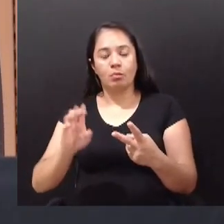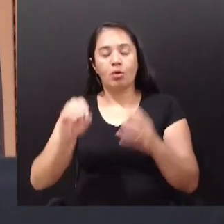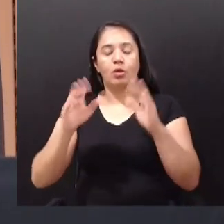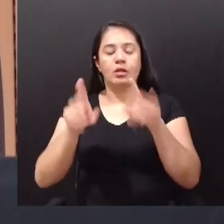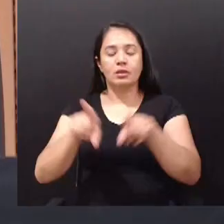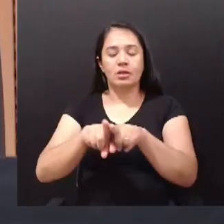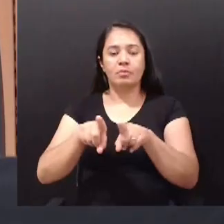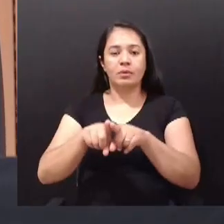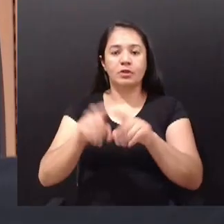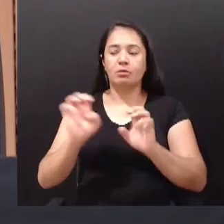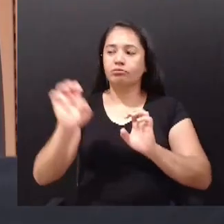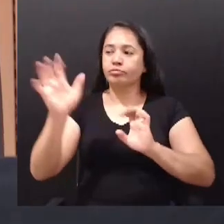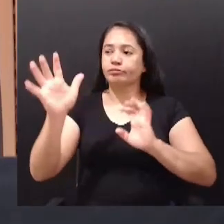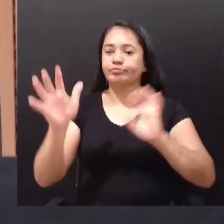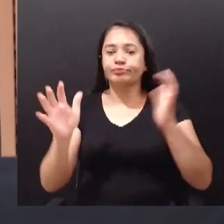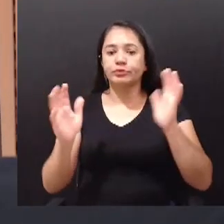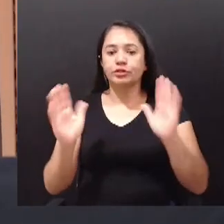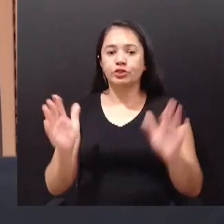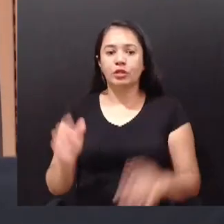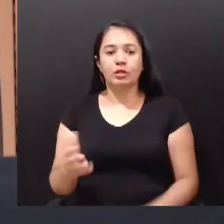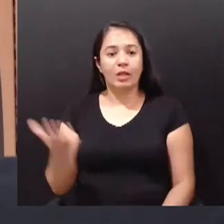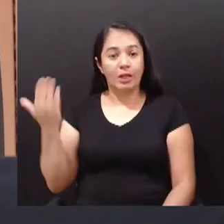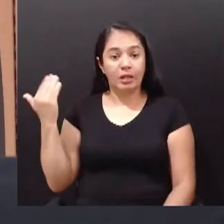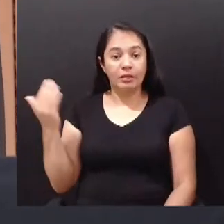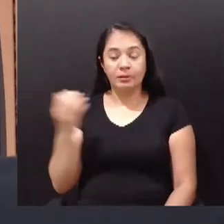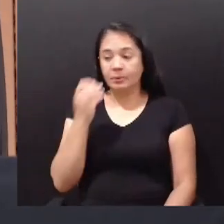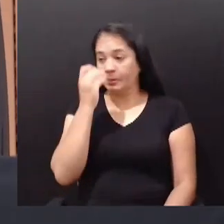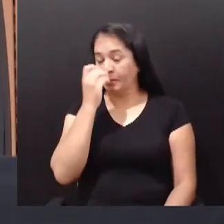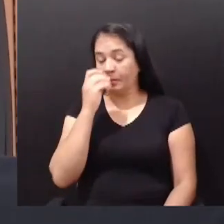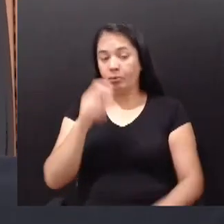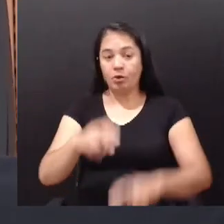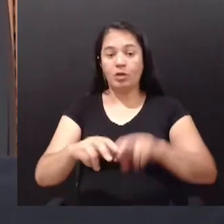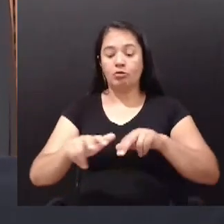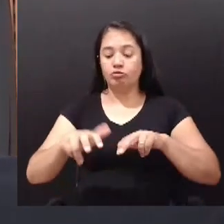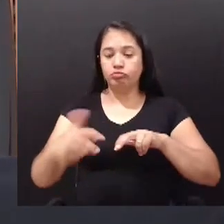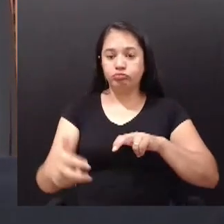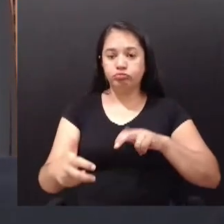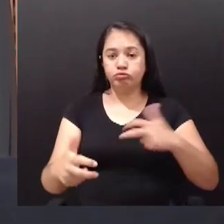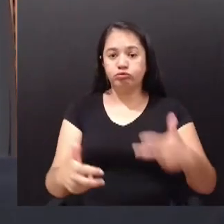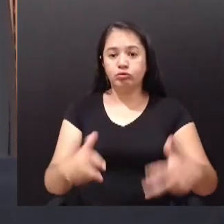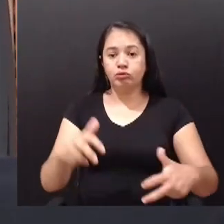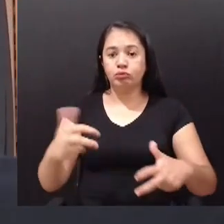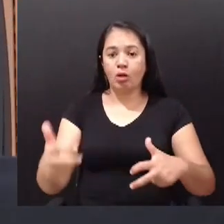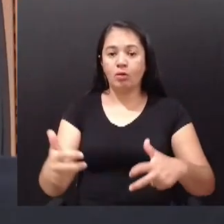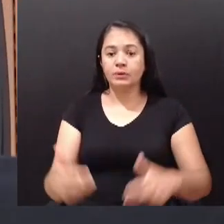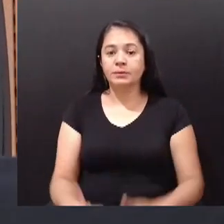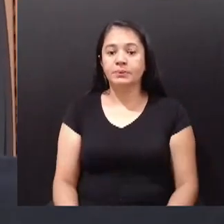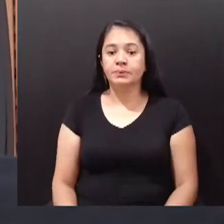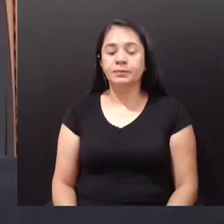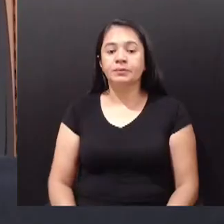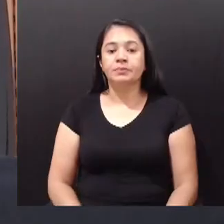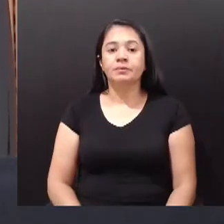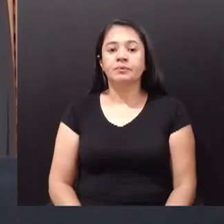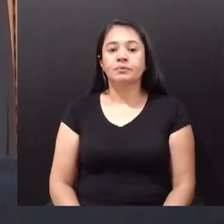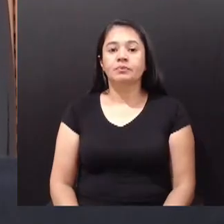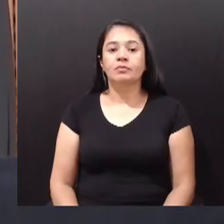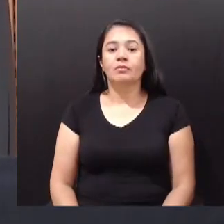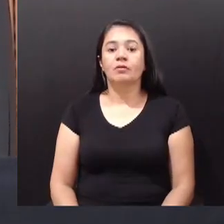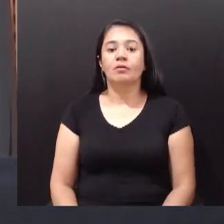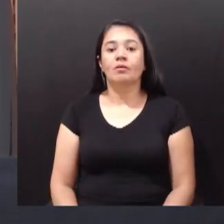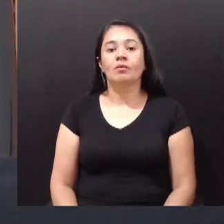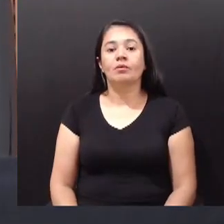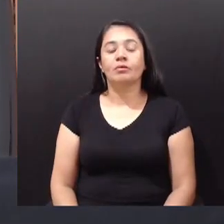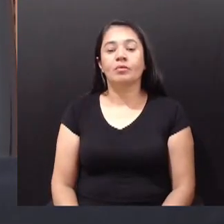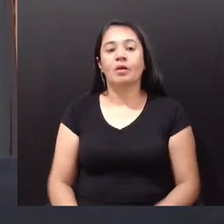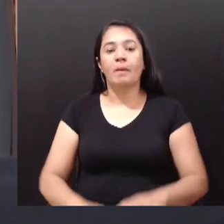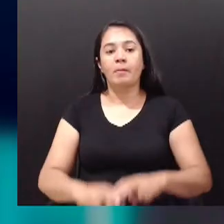eventos que ocorreram no passado, de óbitos que ocorreram, pessoas que perderam a vida devido a essas enchentes que